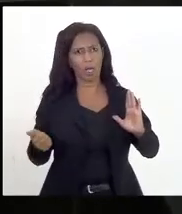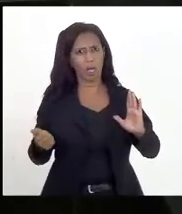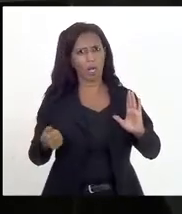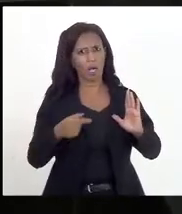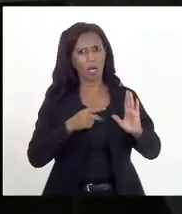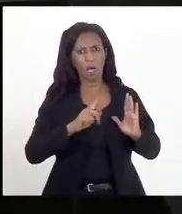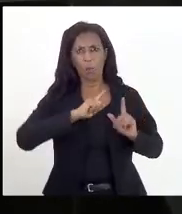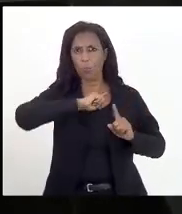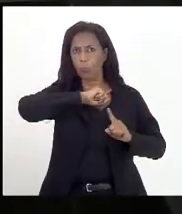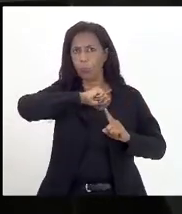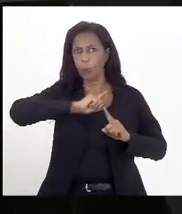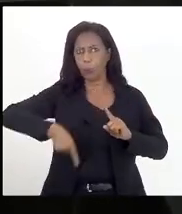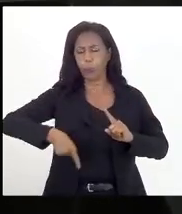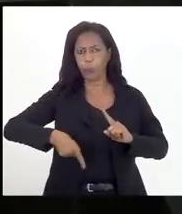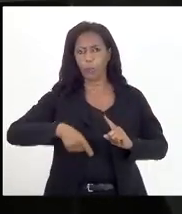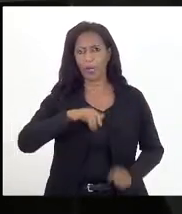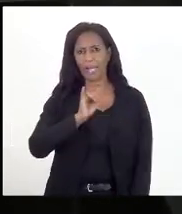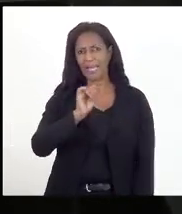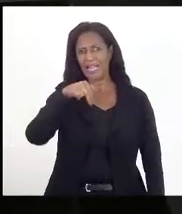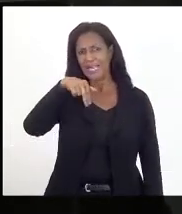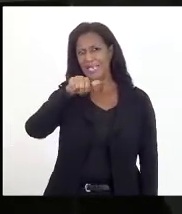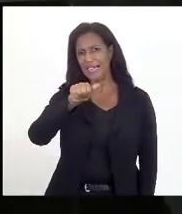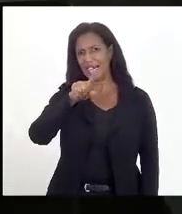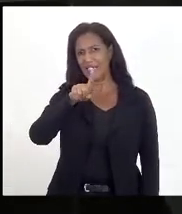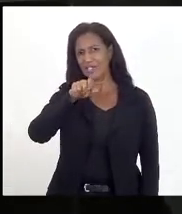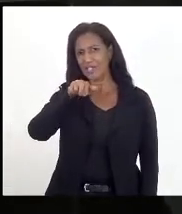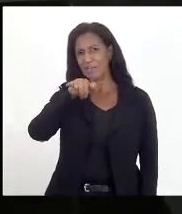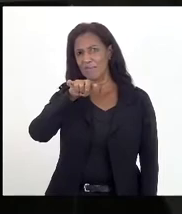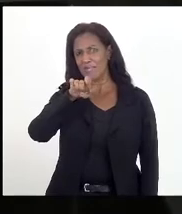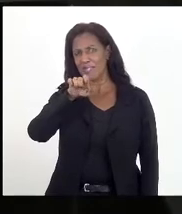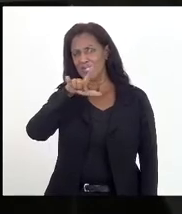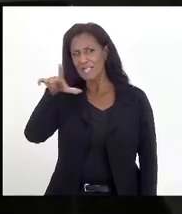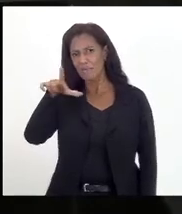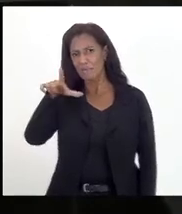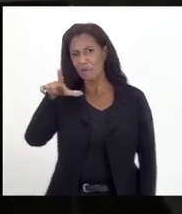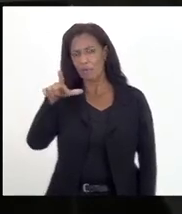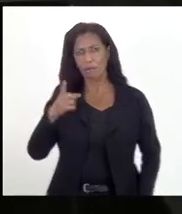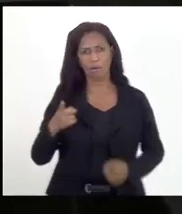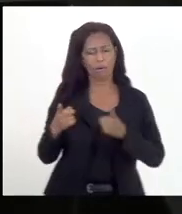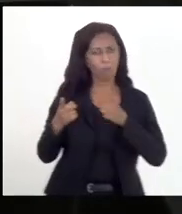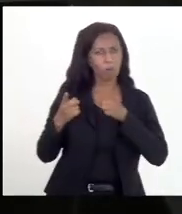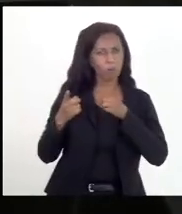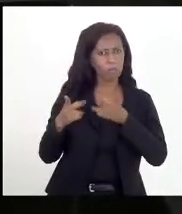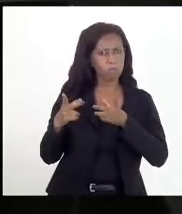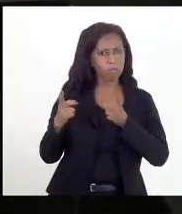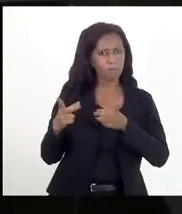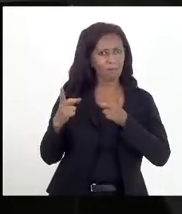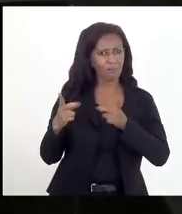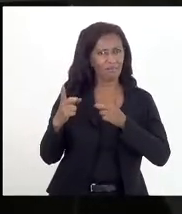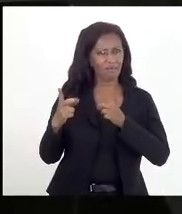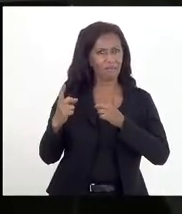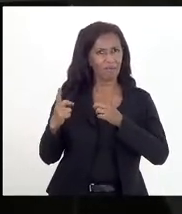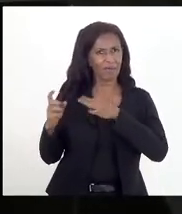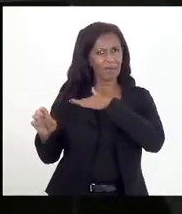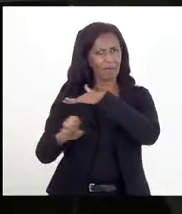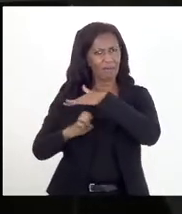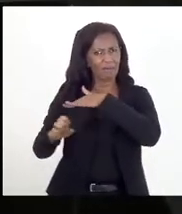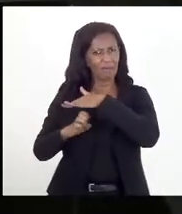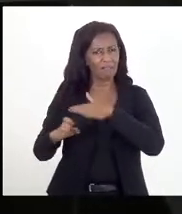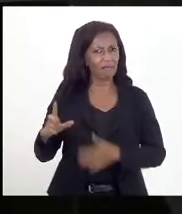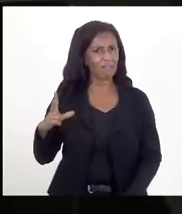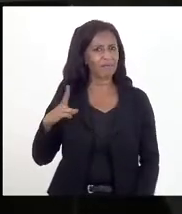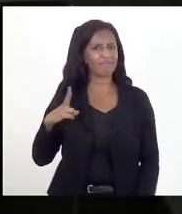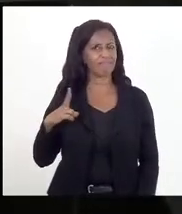inadimissível passasse Patrimônio Histórico para a iniciativa privada